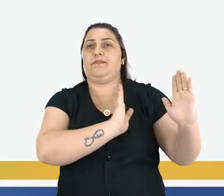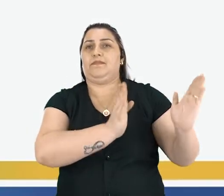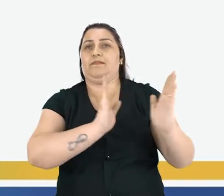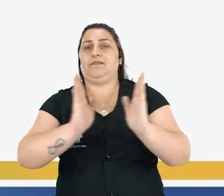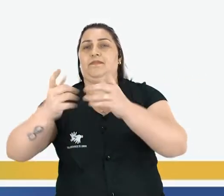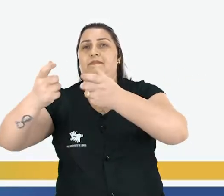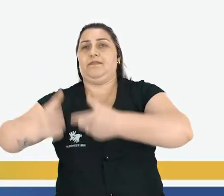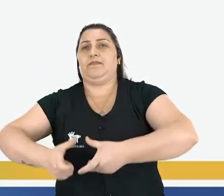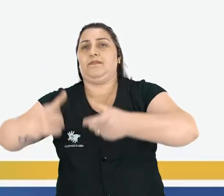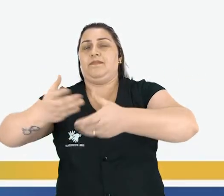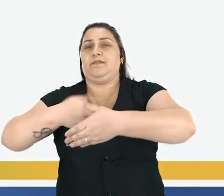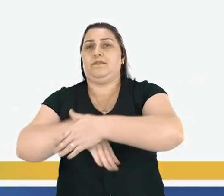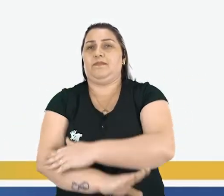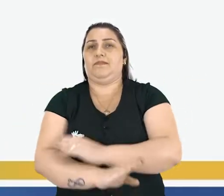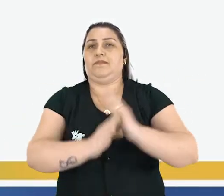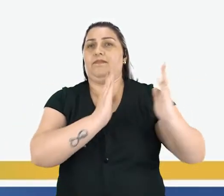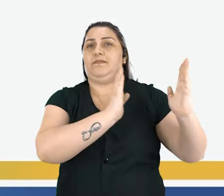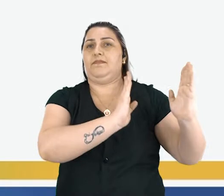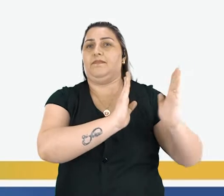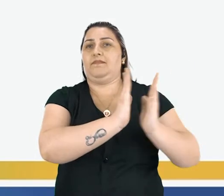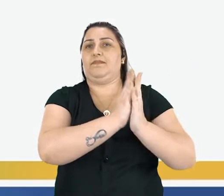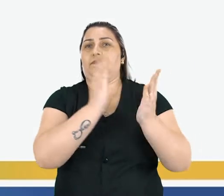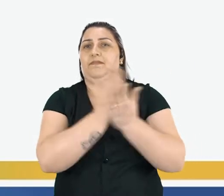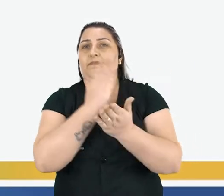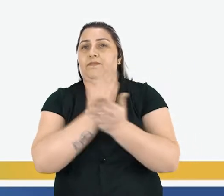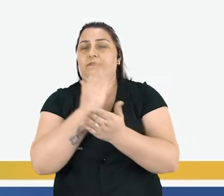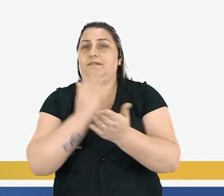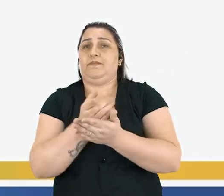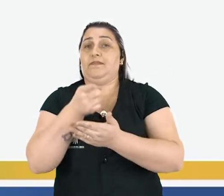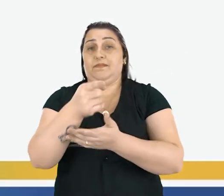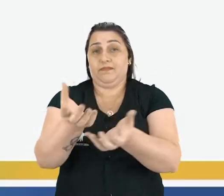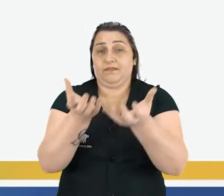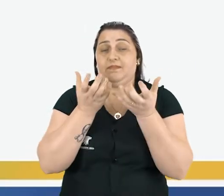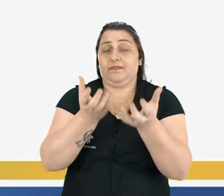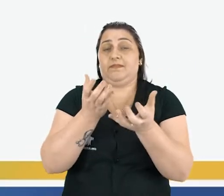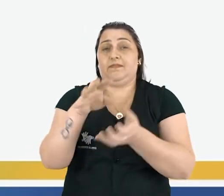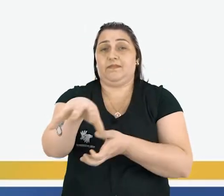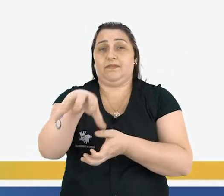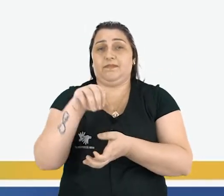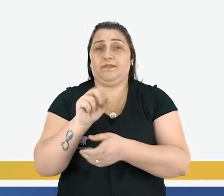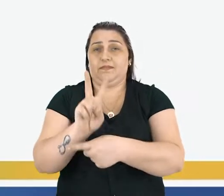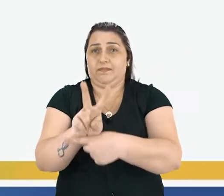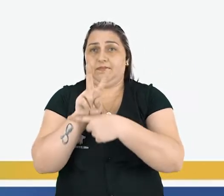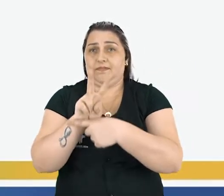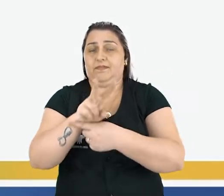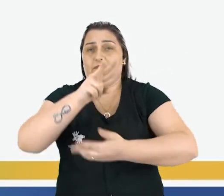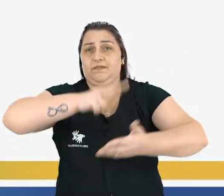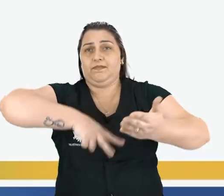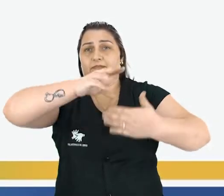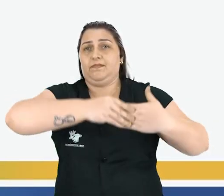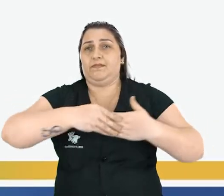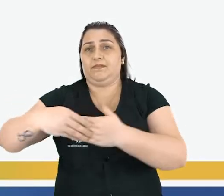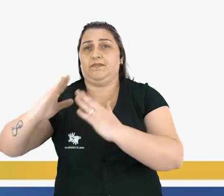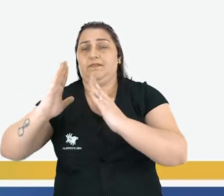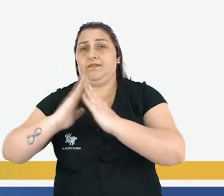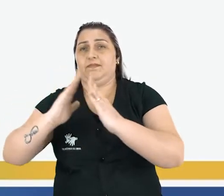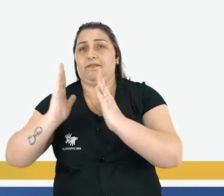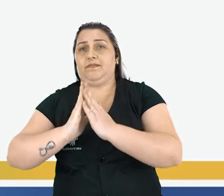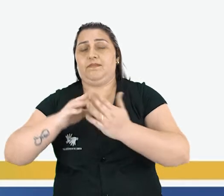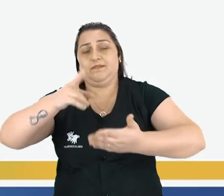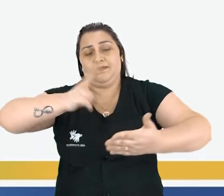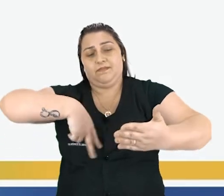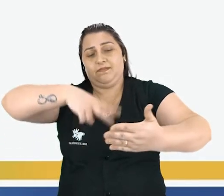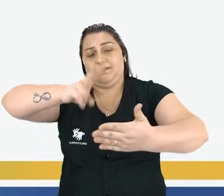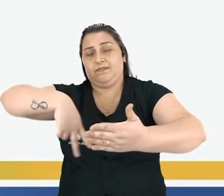biblioteca é o lugar onde ficam guardados os livros quando você quer pegar um livro para levar para sua casa